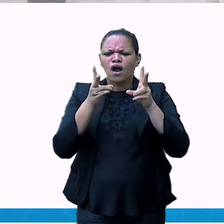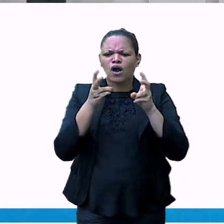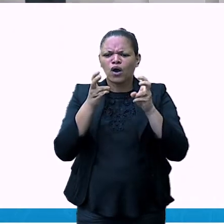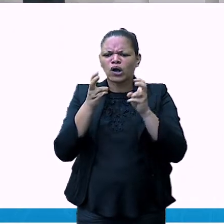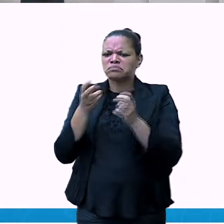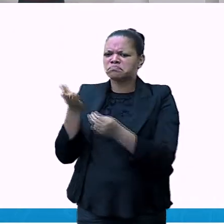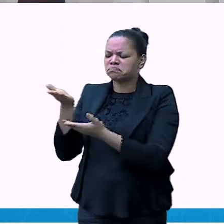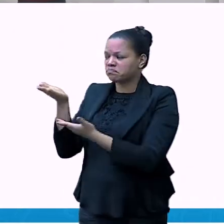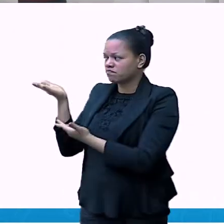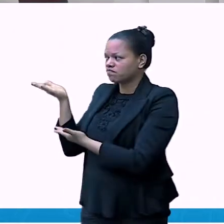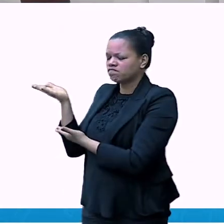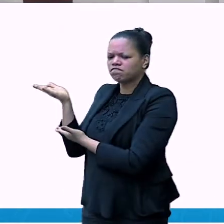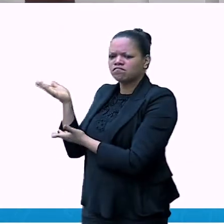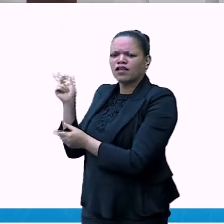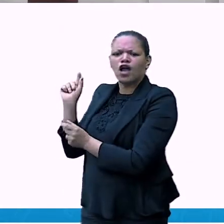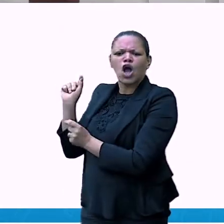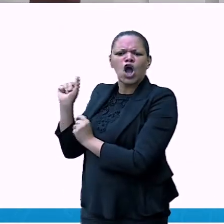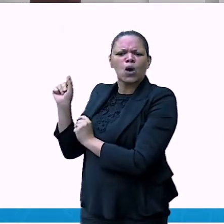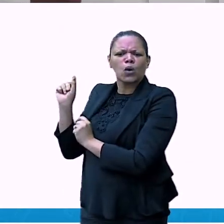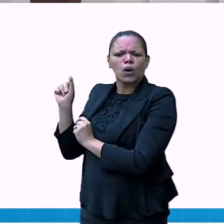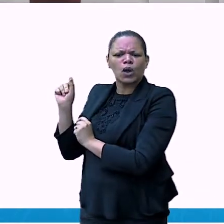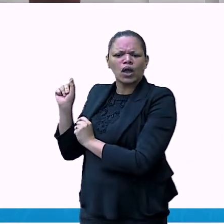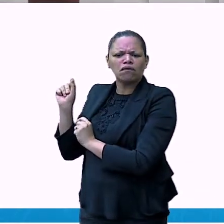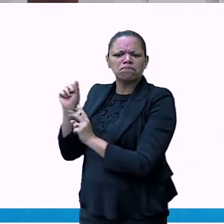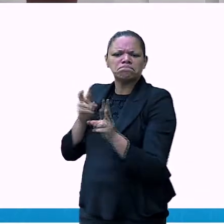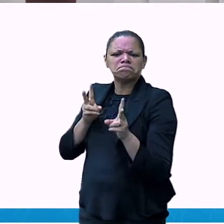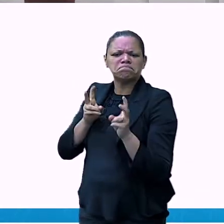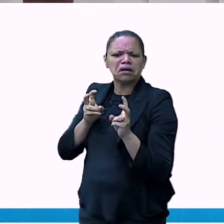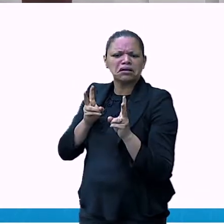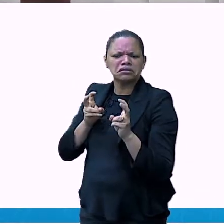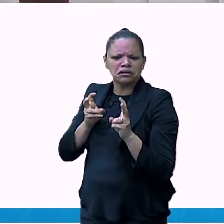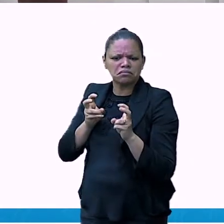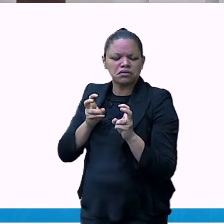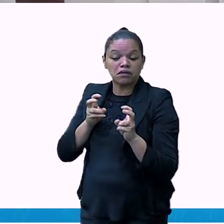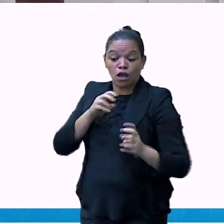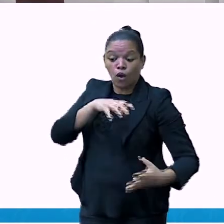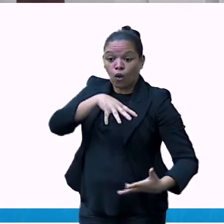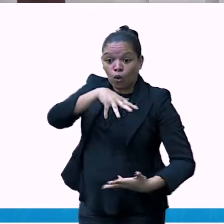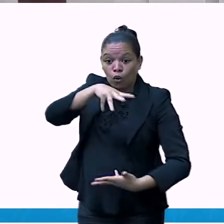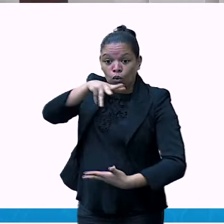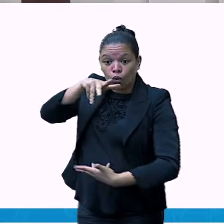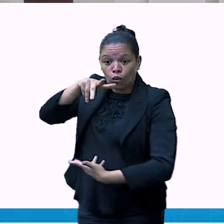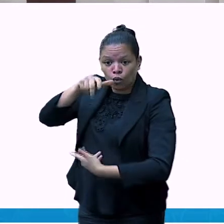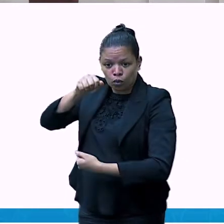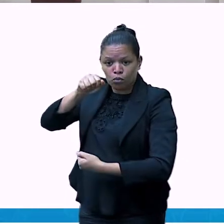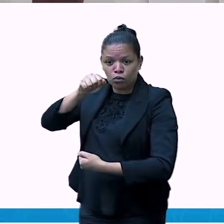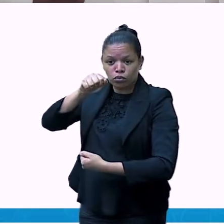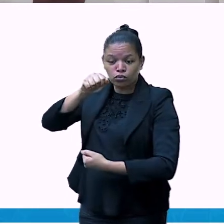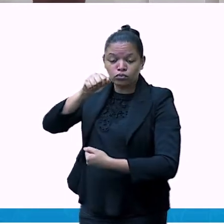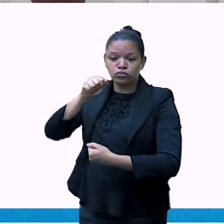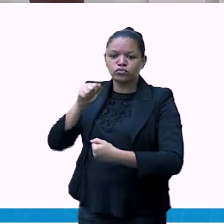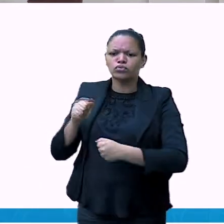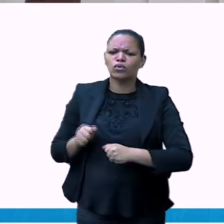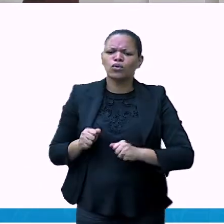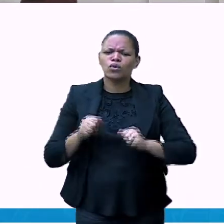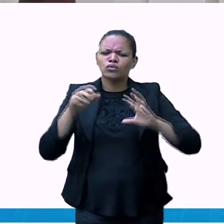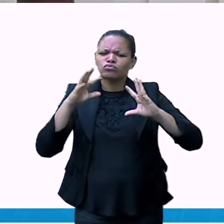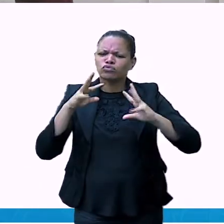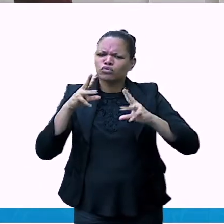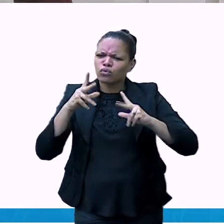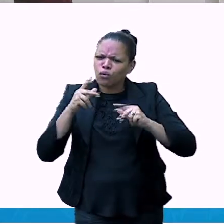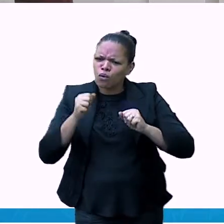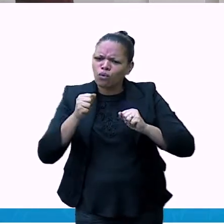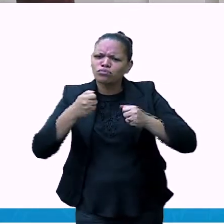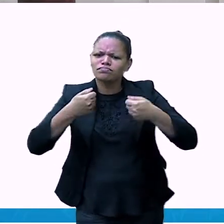também, nós vemos o quê? Que o mundo inteiro, todos os países, eles precisam desse o quê? Desse